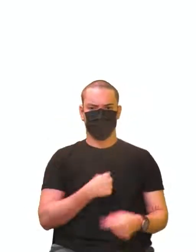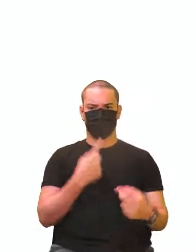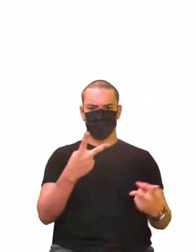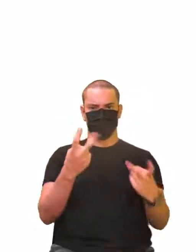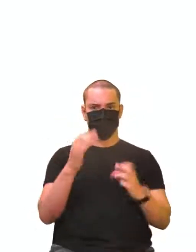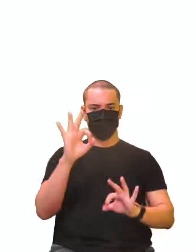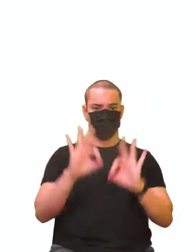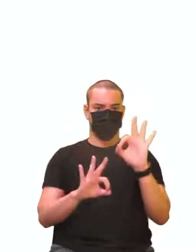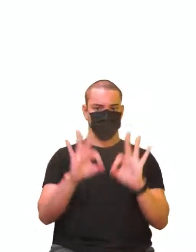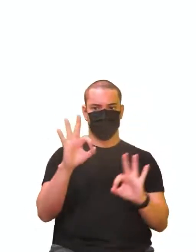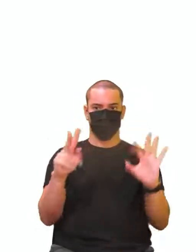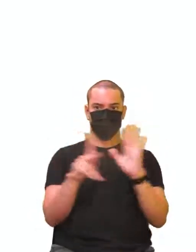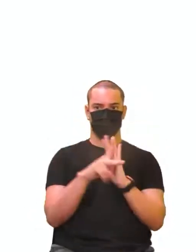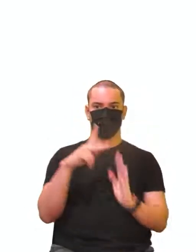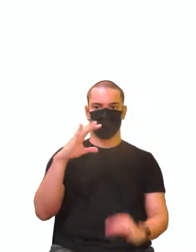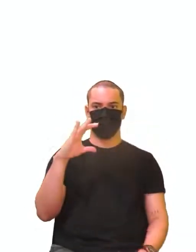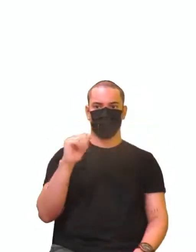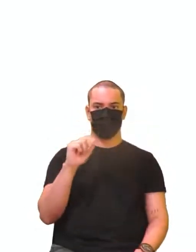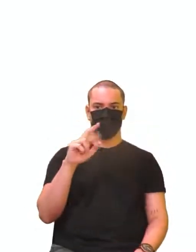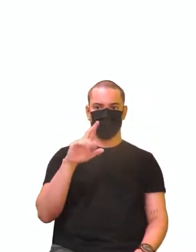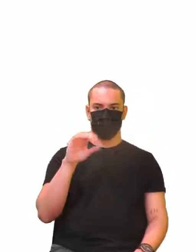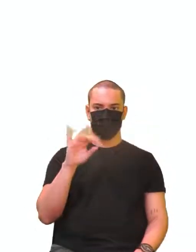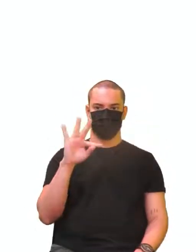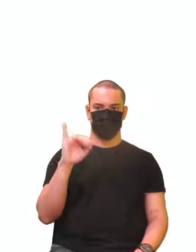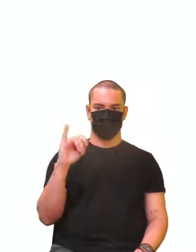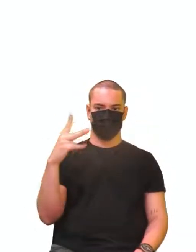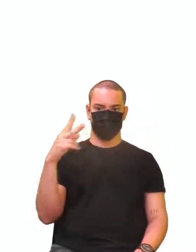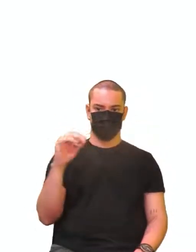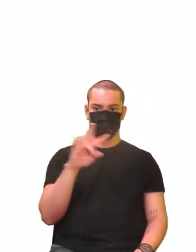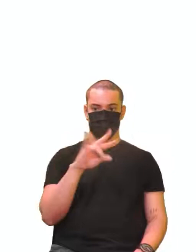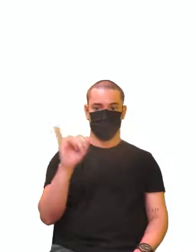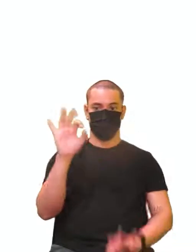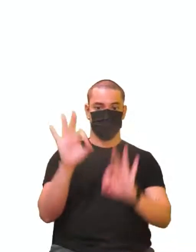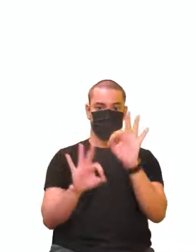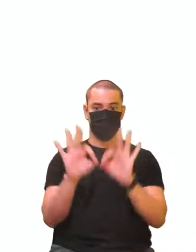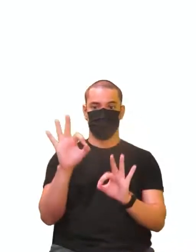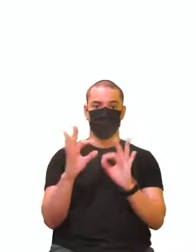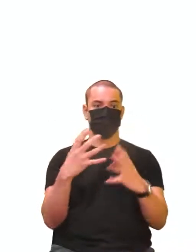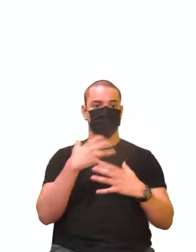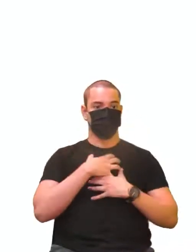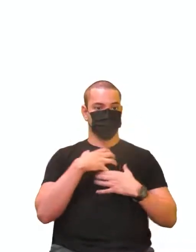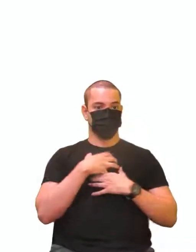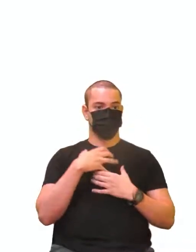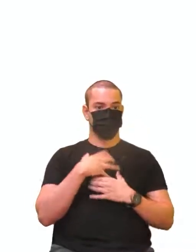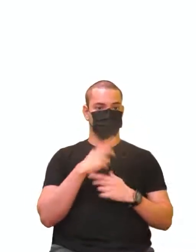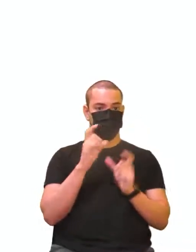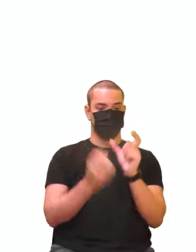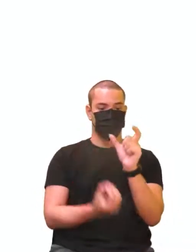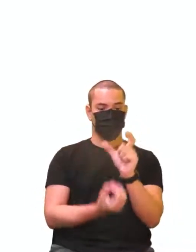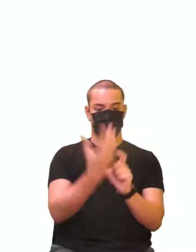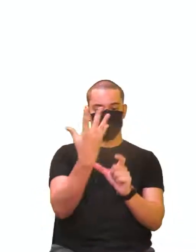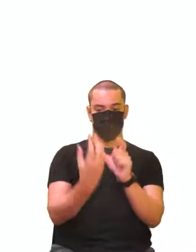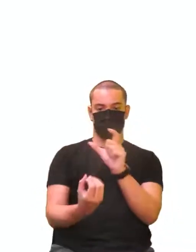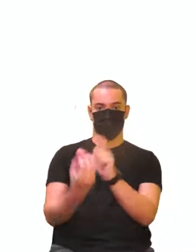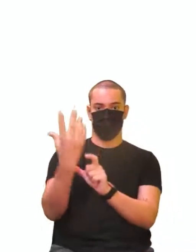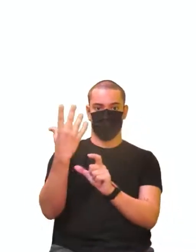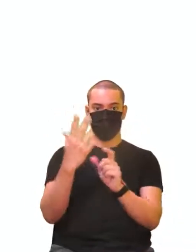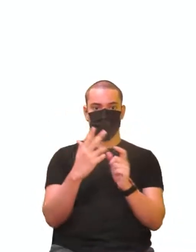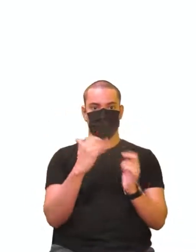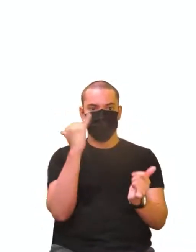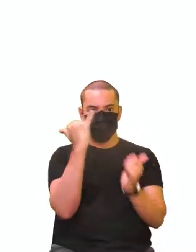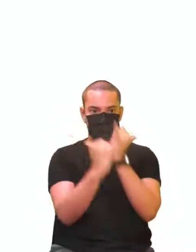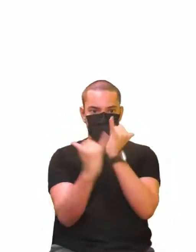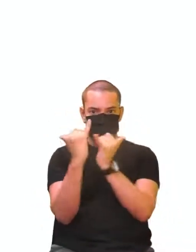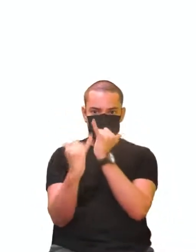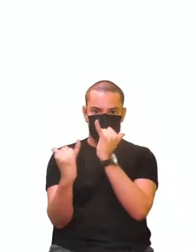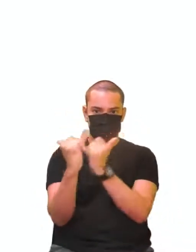para a organização do cariótipo é observado aí a morfologia de cada um desses cromossomos, ele vai fazer par com aquele que mais se